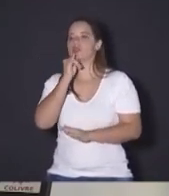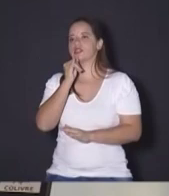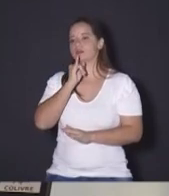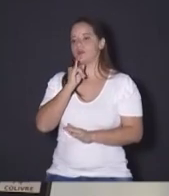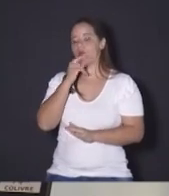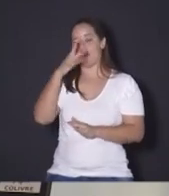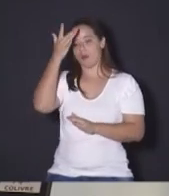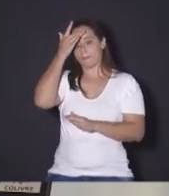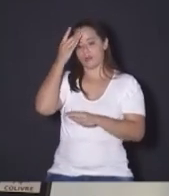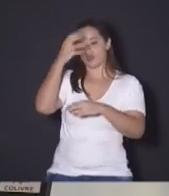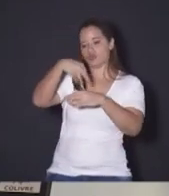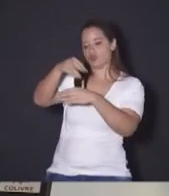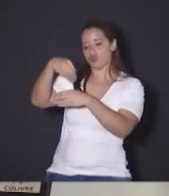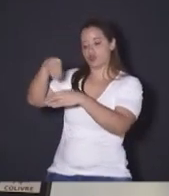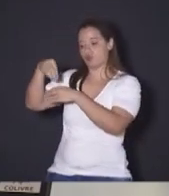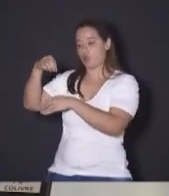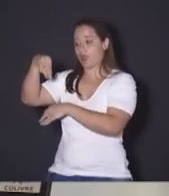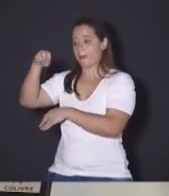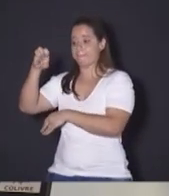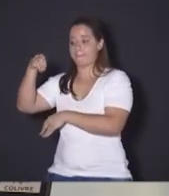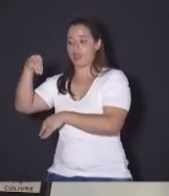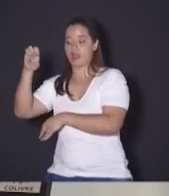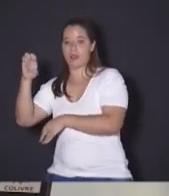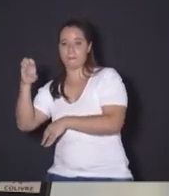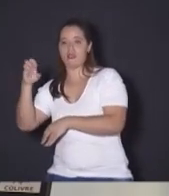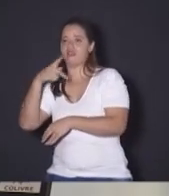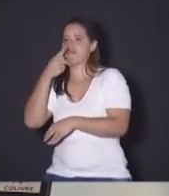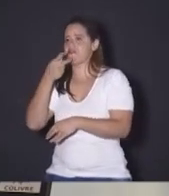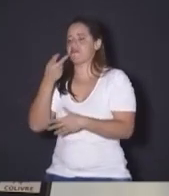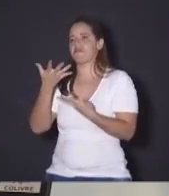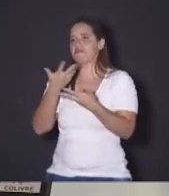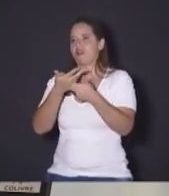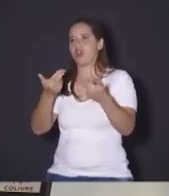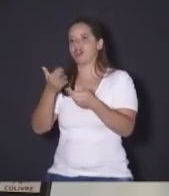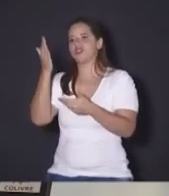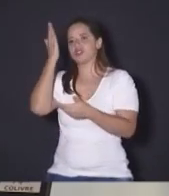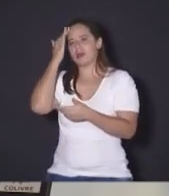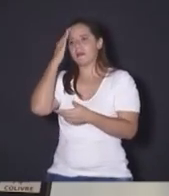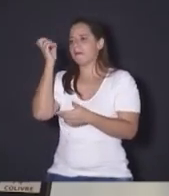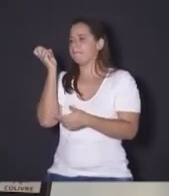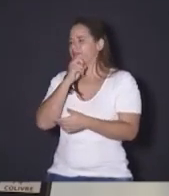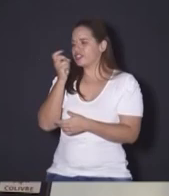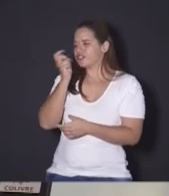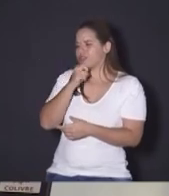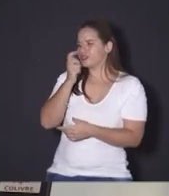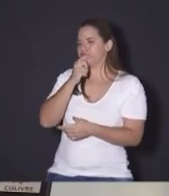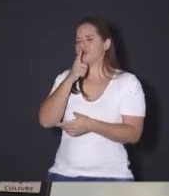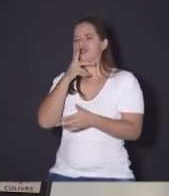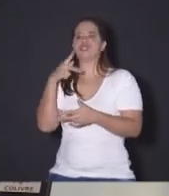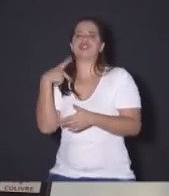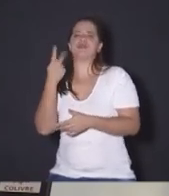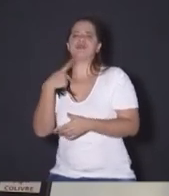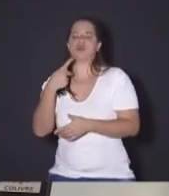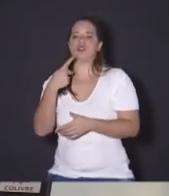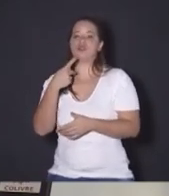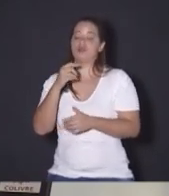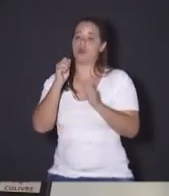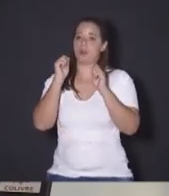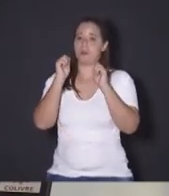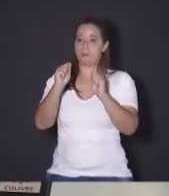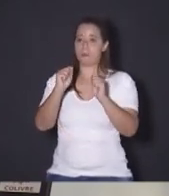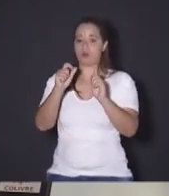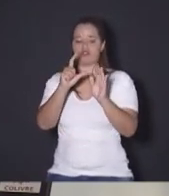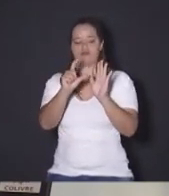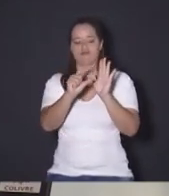distribuindo um meme que falar alguma coisa que sabidamente a mentira sobre um determinado político poderia um